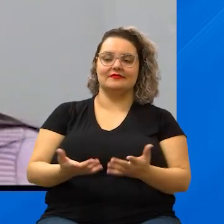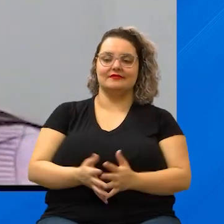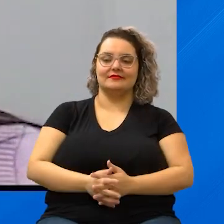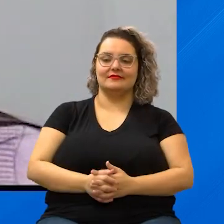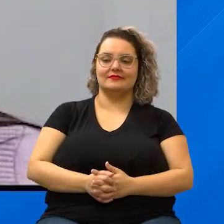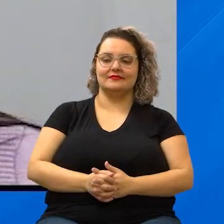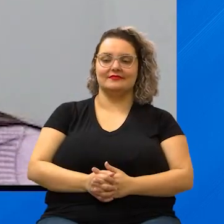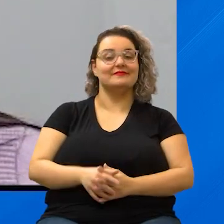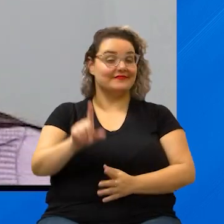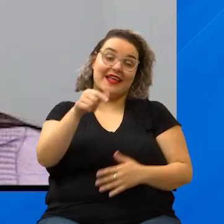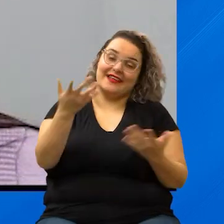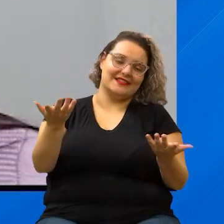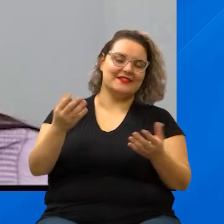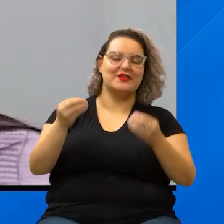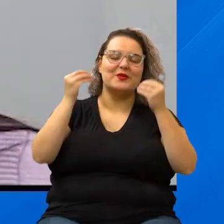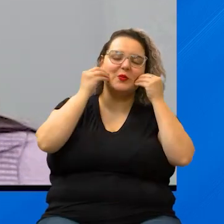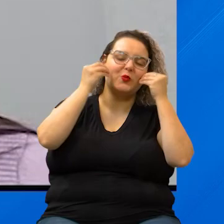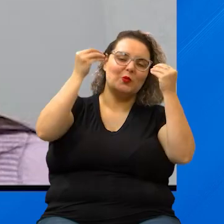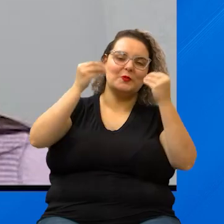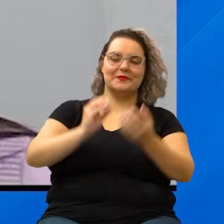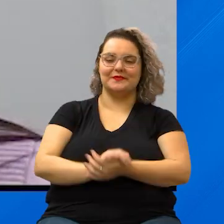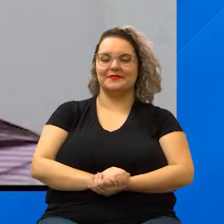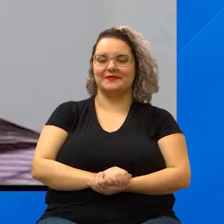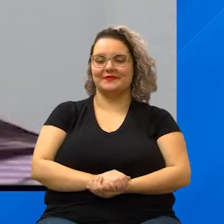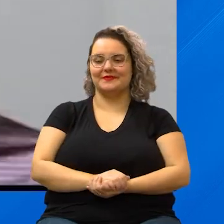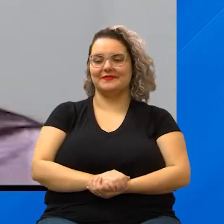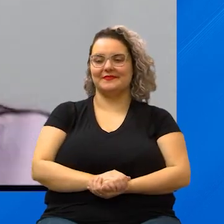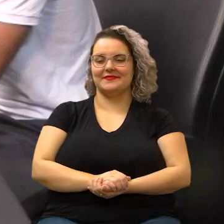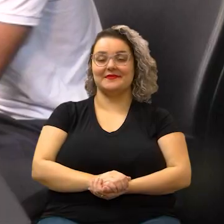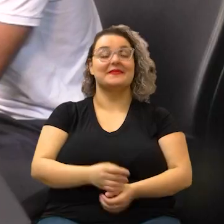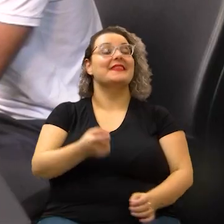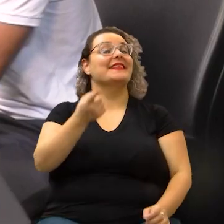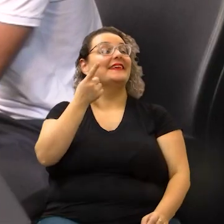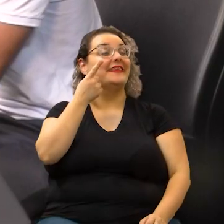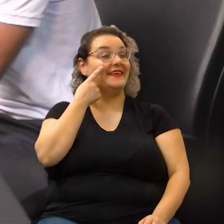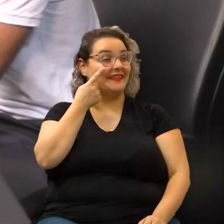estarei e é isso. Um beijo.